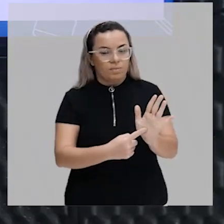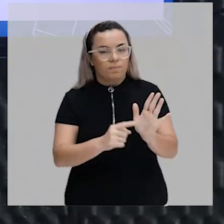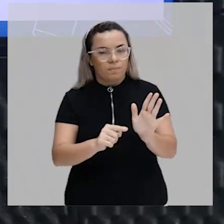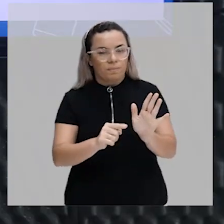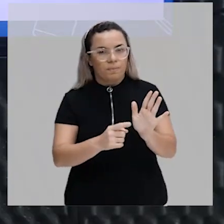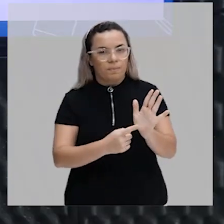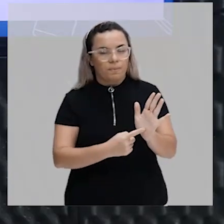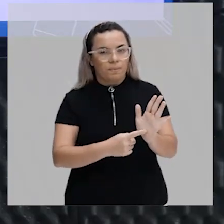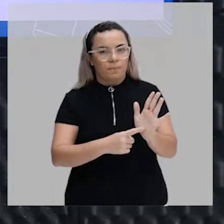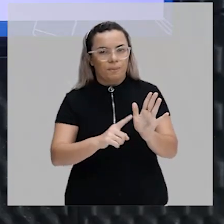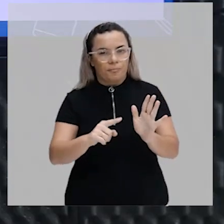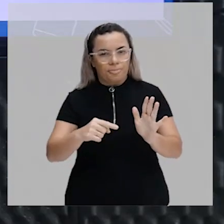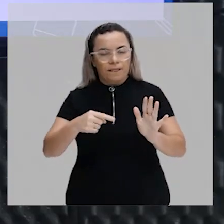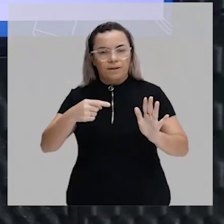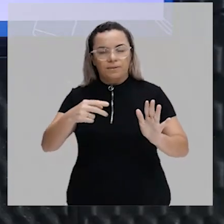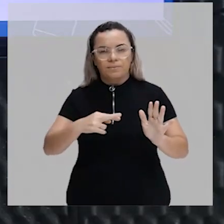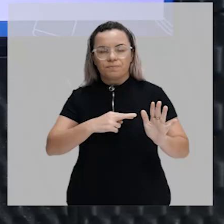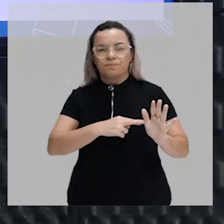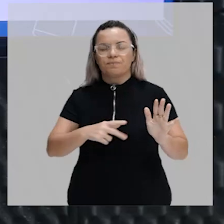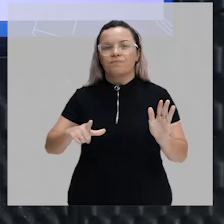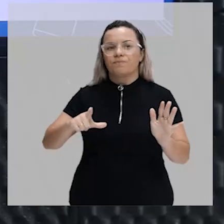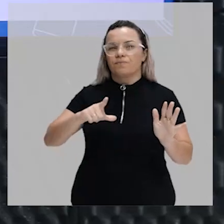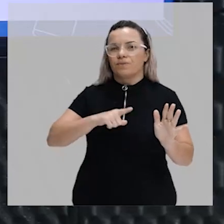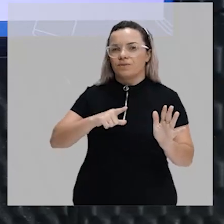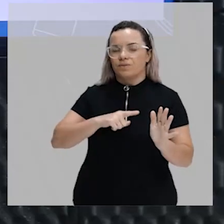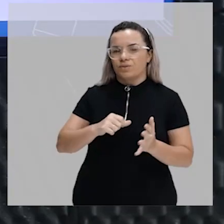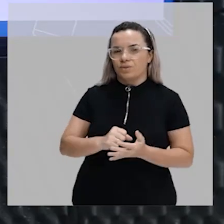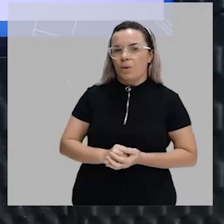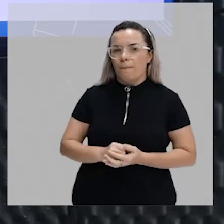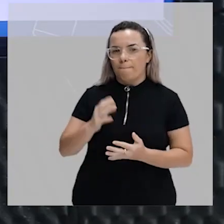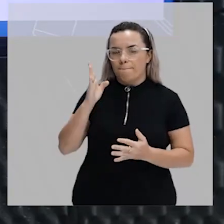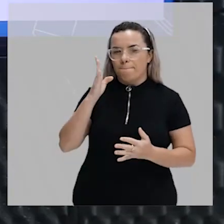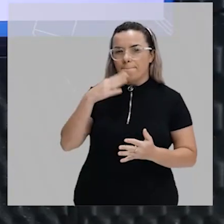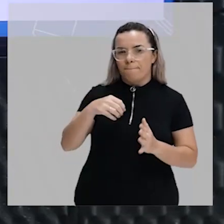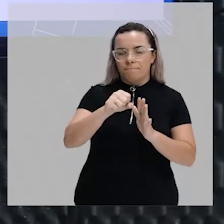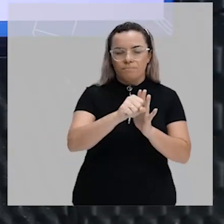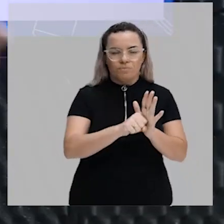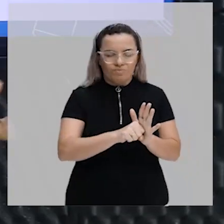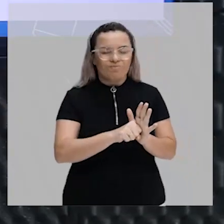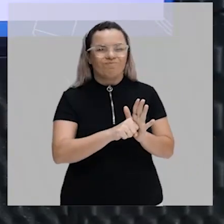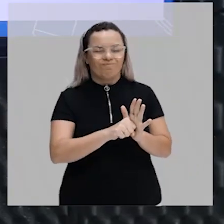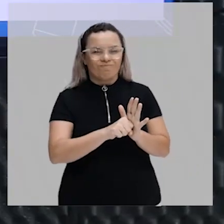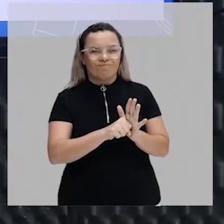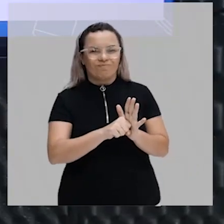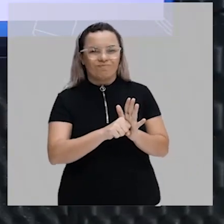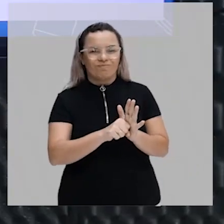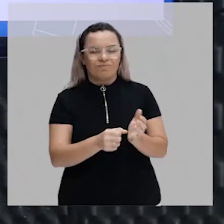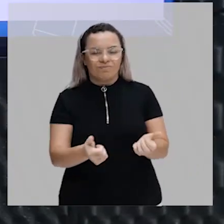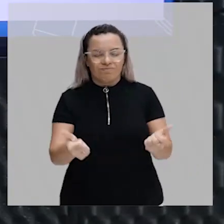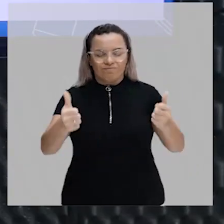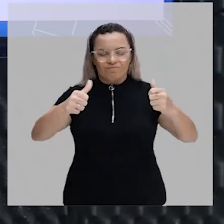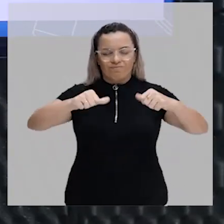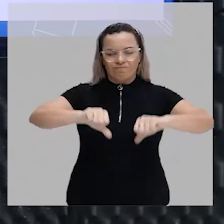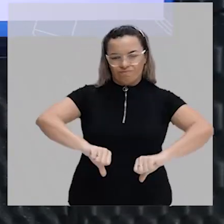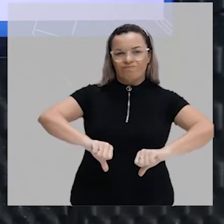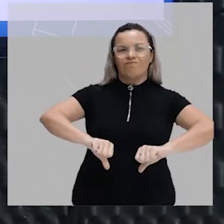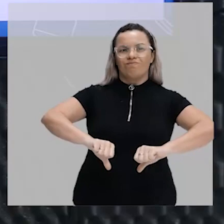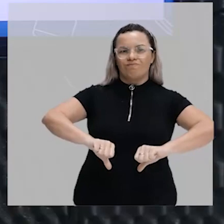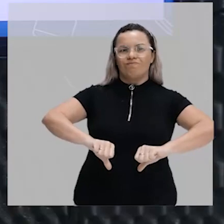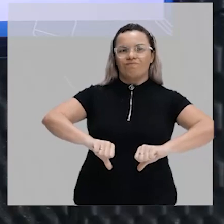o ultrarromantismo, ele tinha o mal do século, né? Aquilo que era pessimismo. Pronto, a palavra achei,